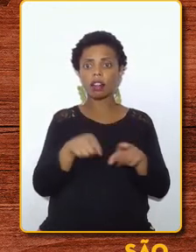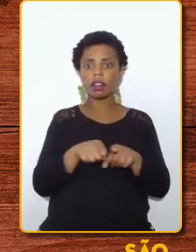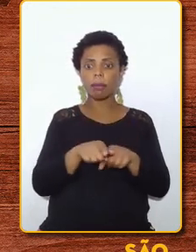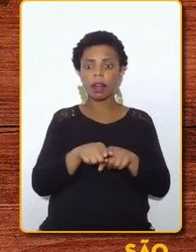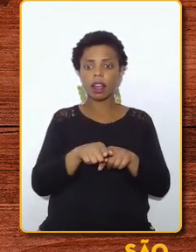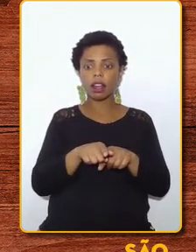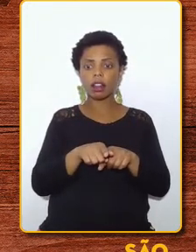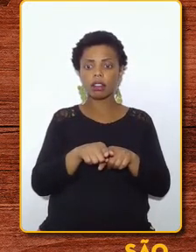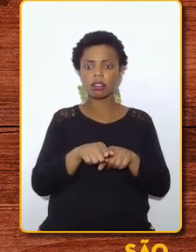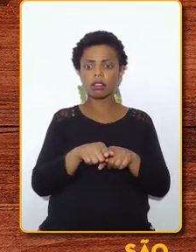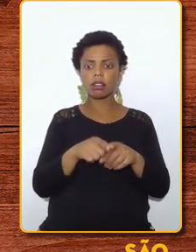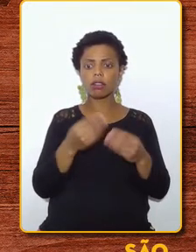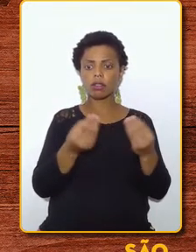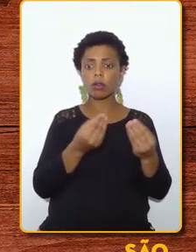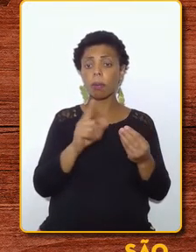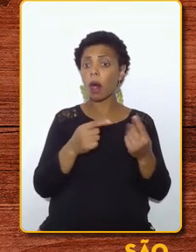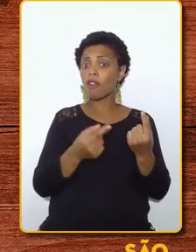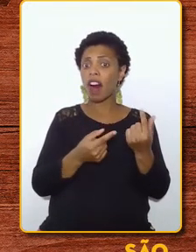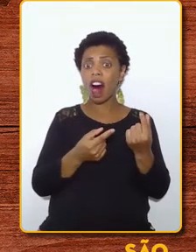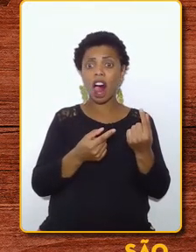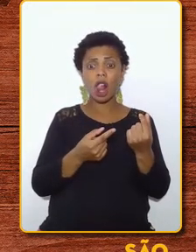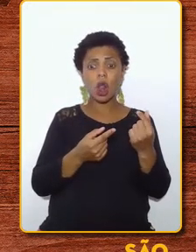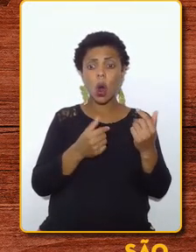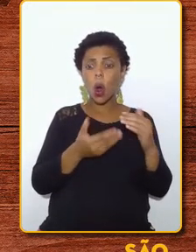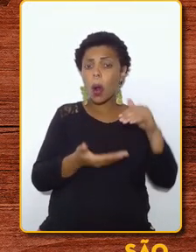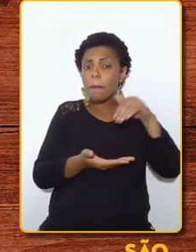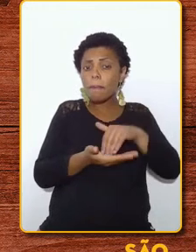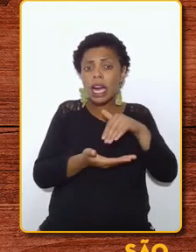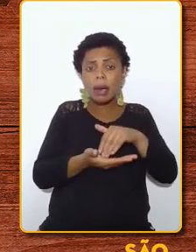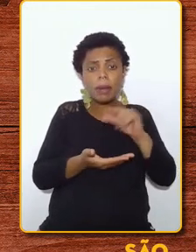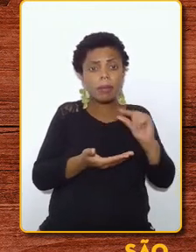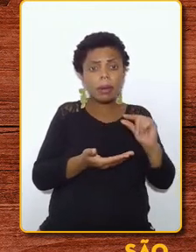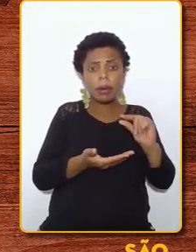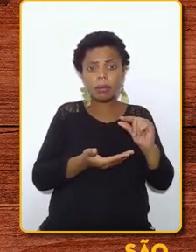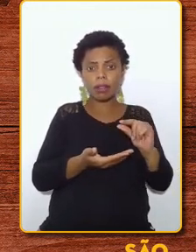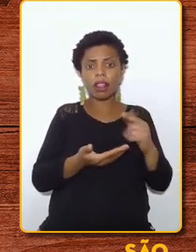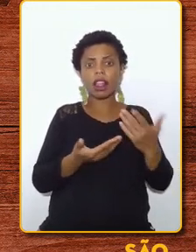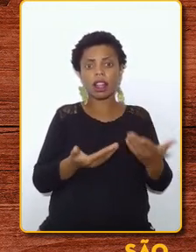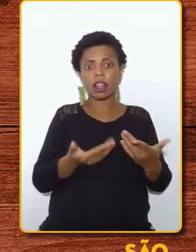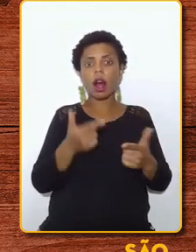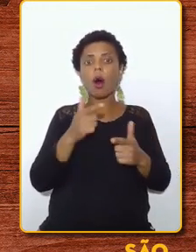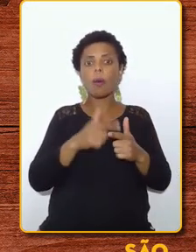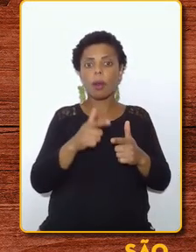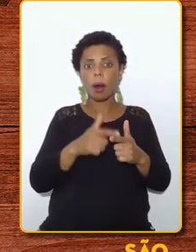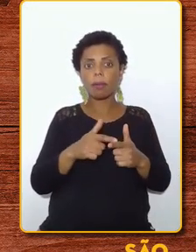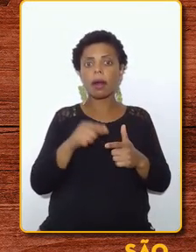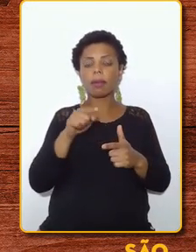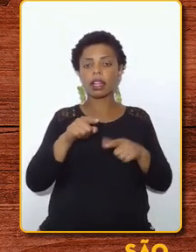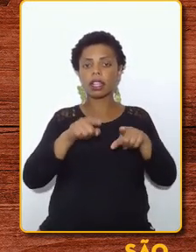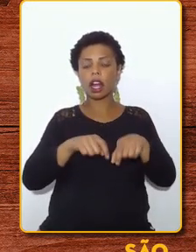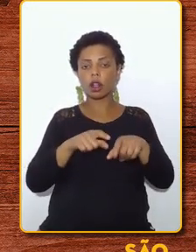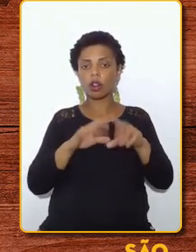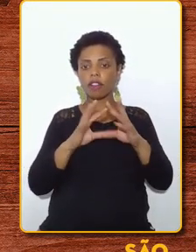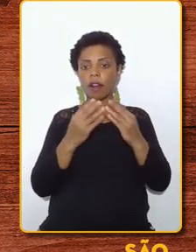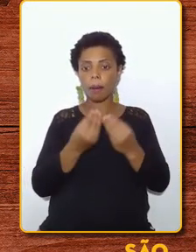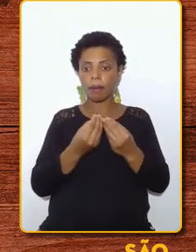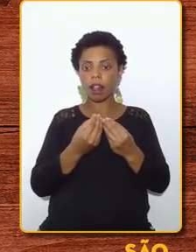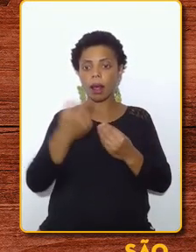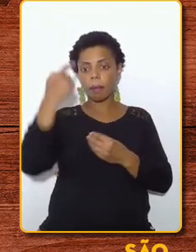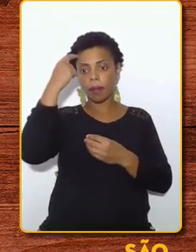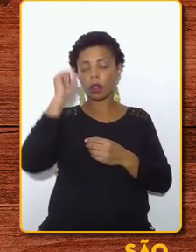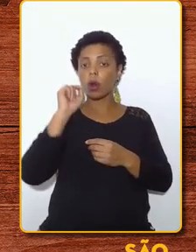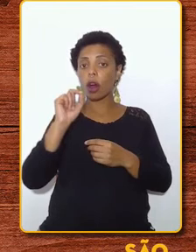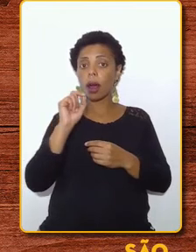valor insignificante. O programa da agricultura, de compra da agricultura familiar foi pensado para acabar com a